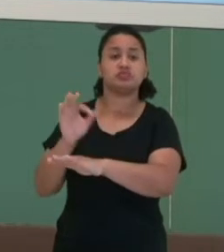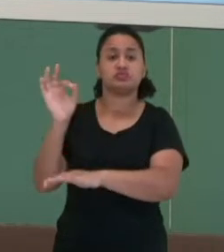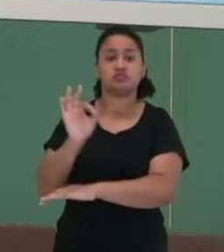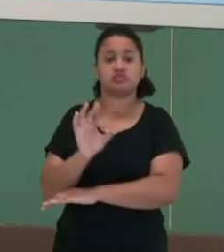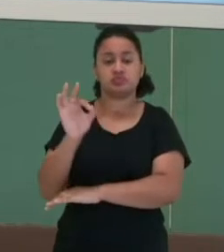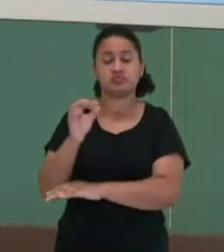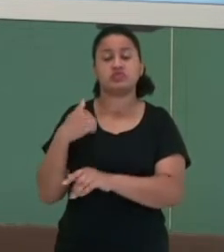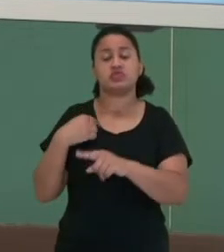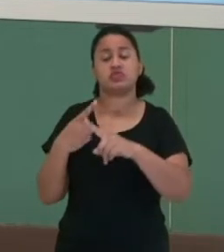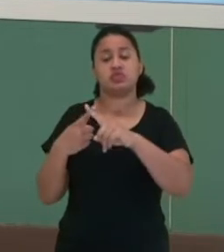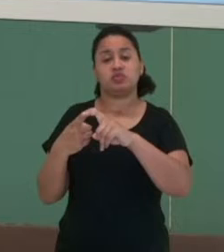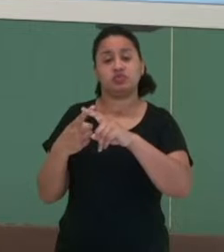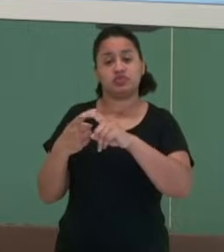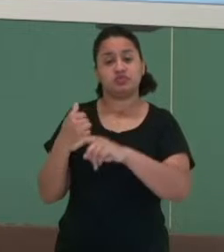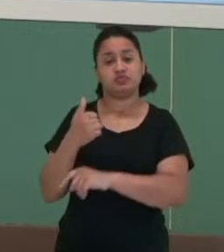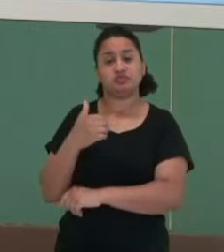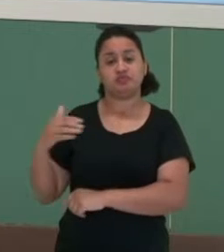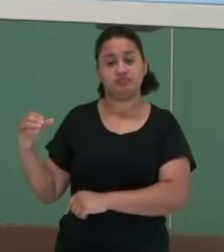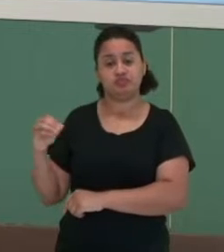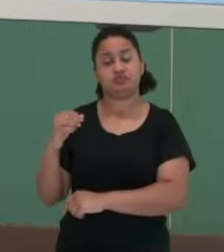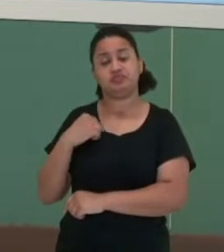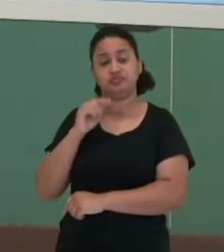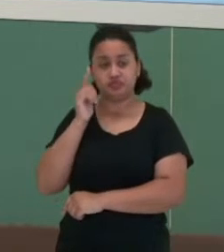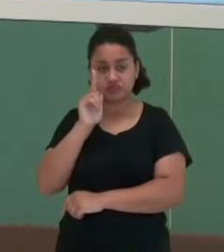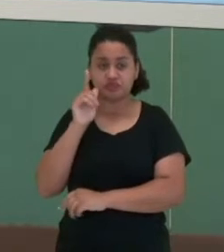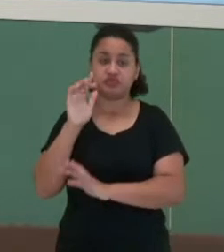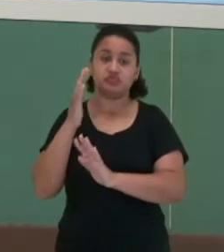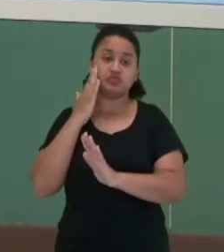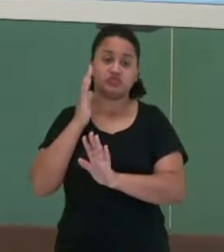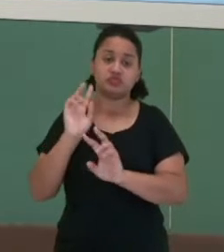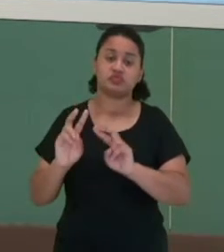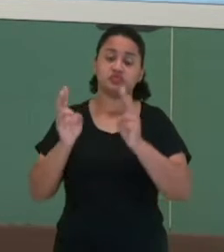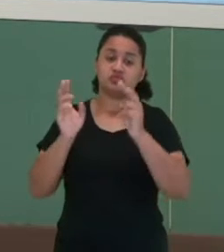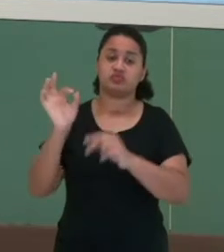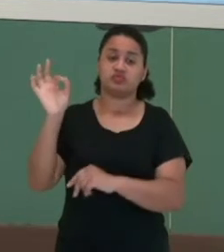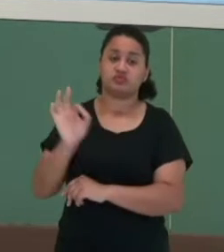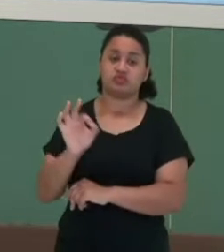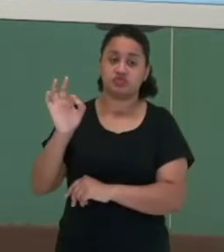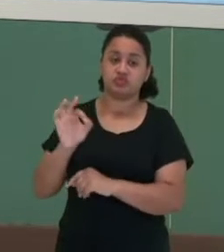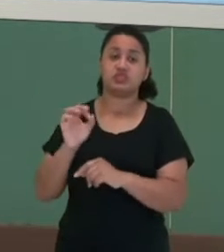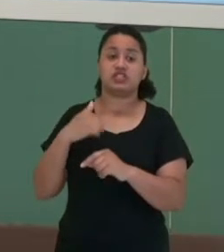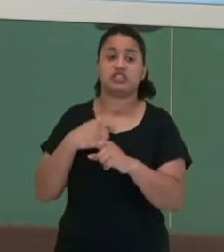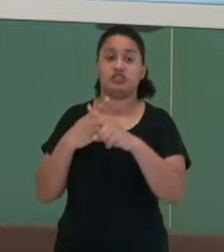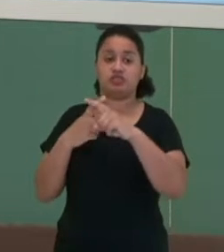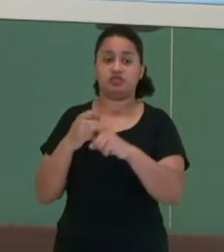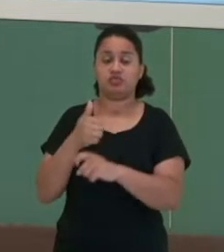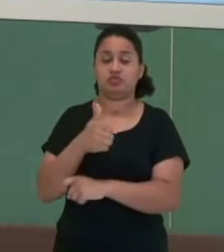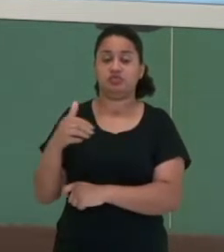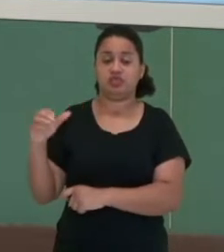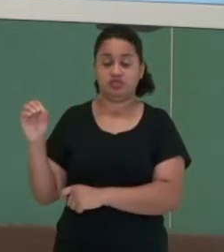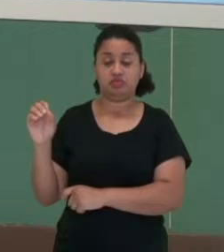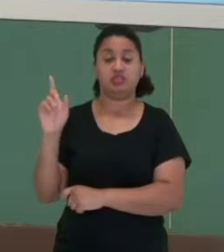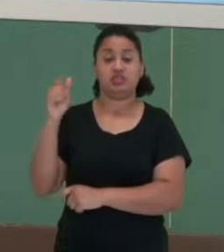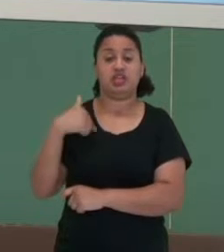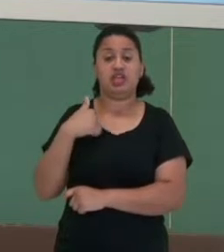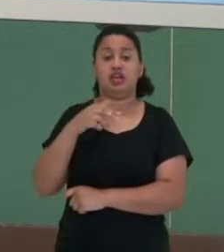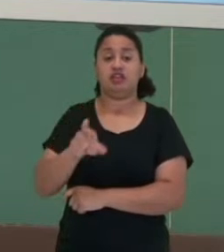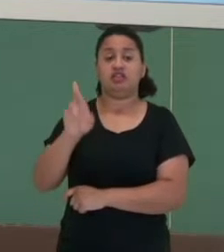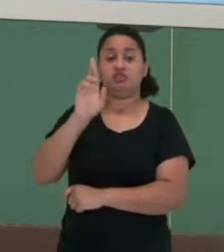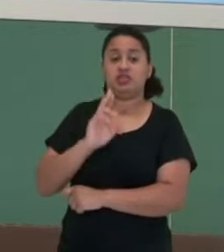multiplicar esse valor por 100 para eu ter ele em porcentagem. Multiplicando por 100, deu